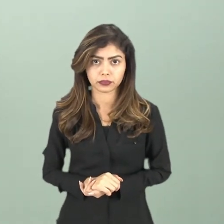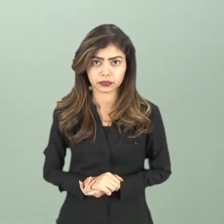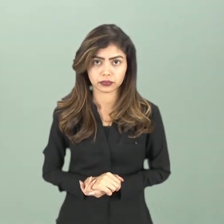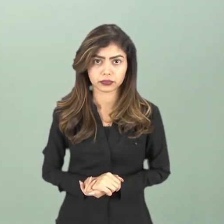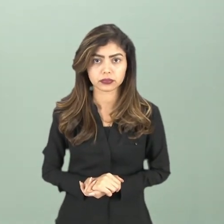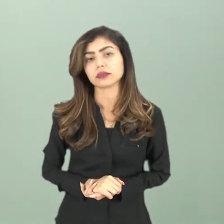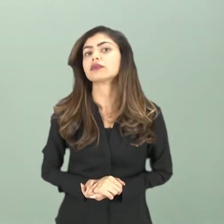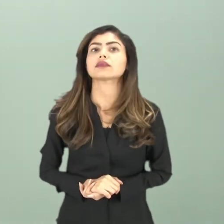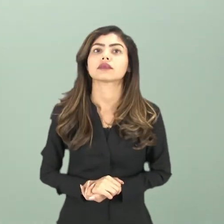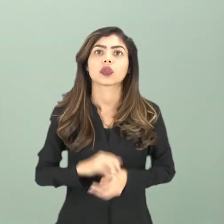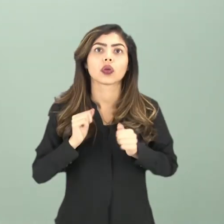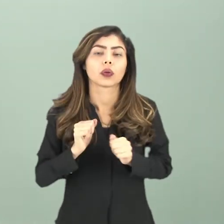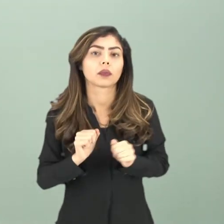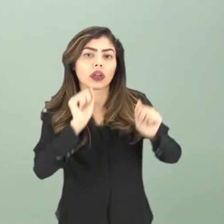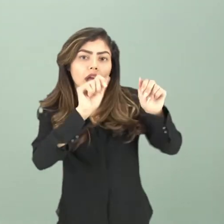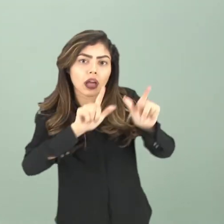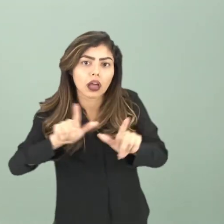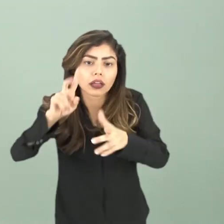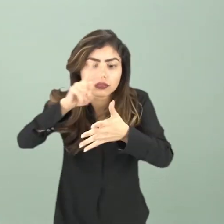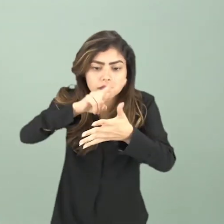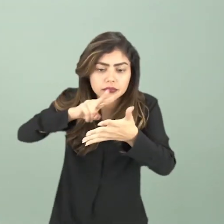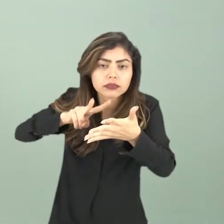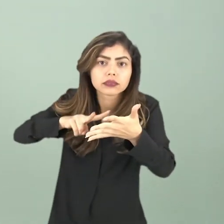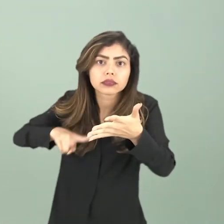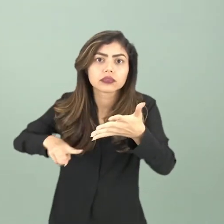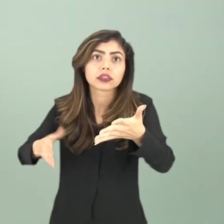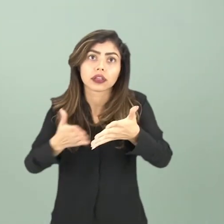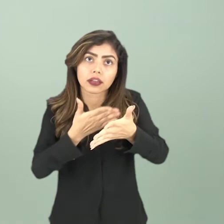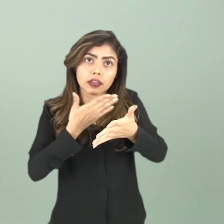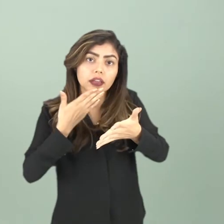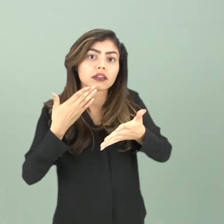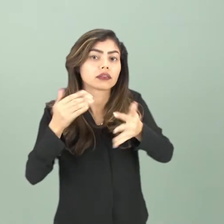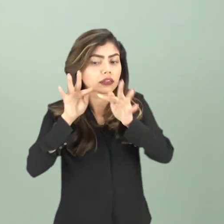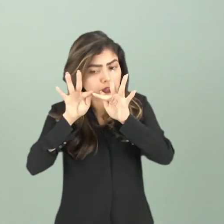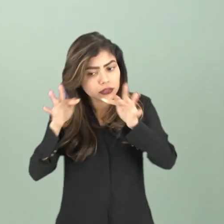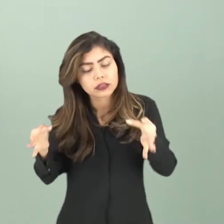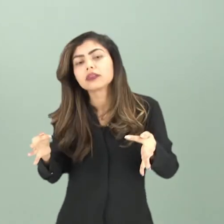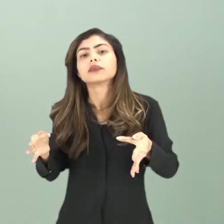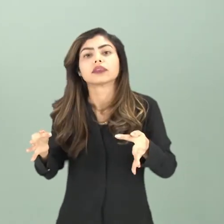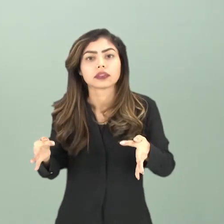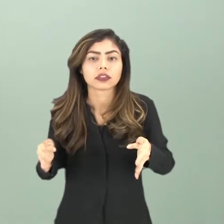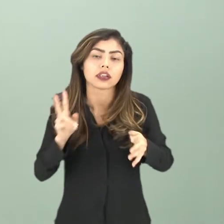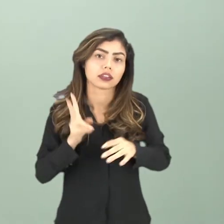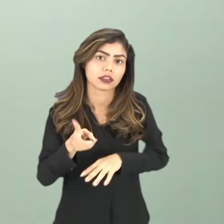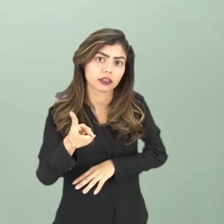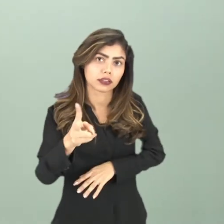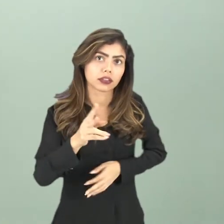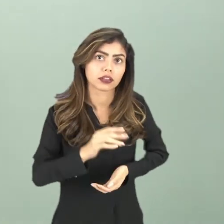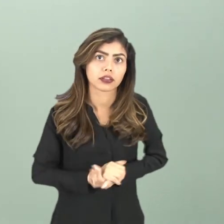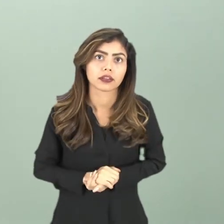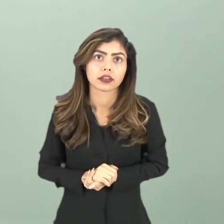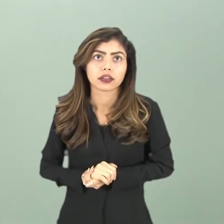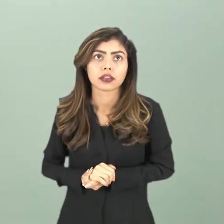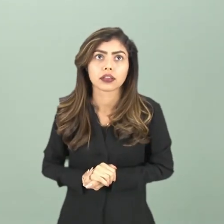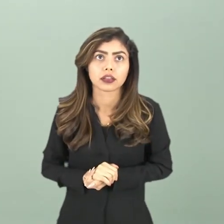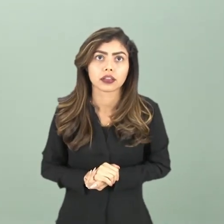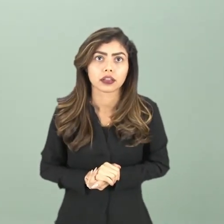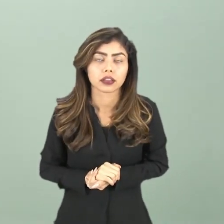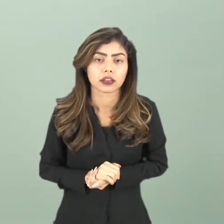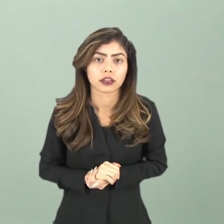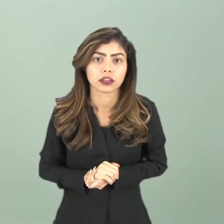vocês puderem fazer a leitura, fica muito mais simples para a gente dar continuidade, ok?